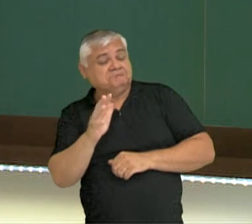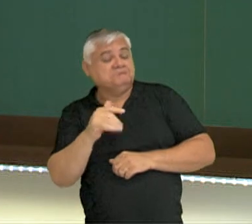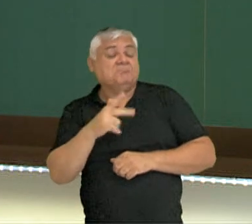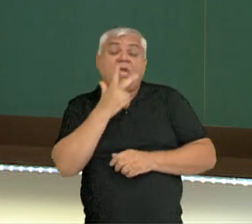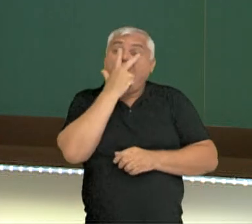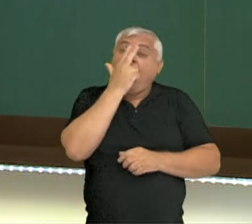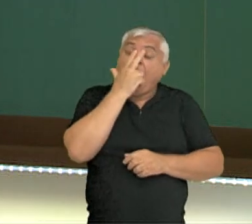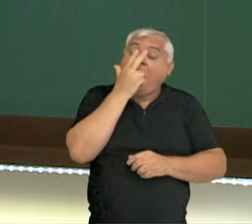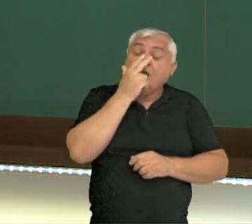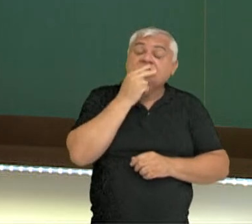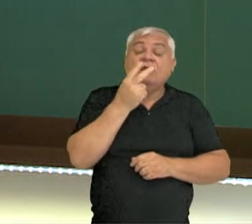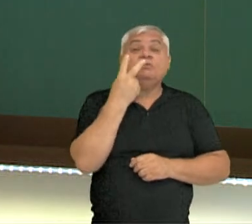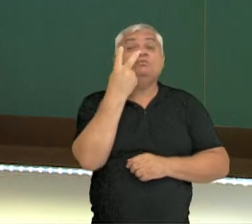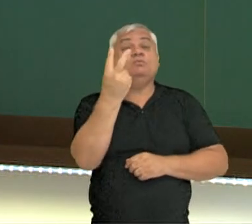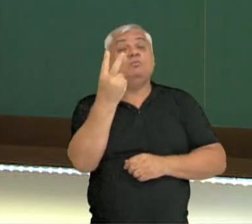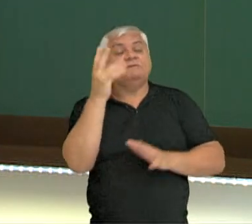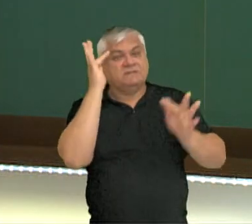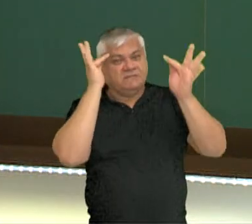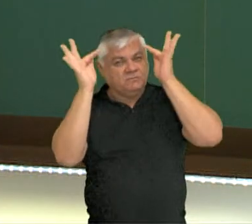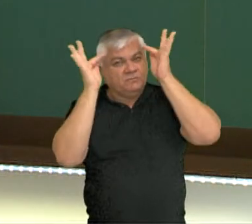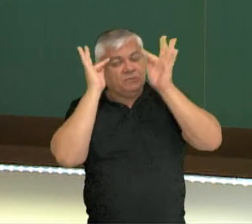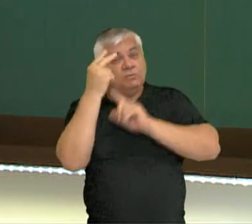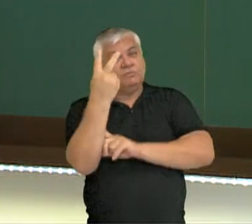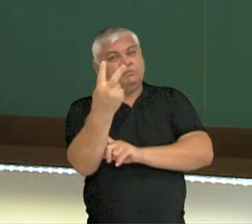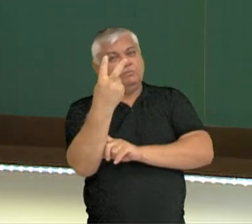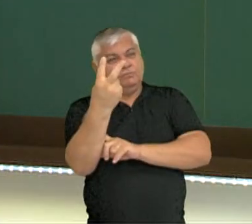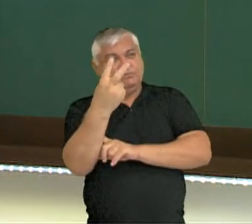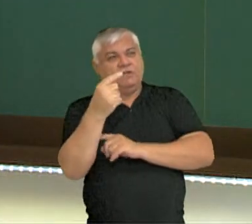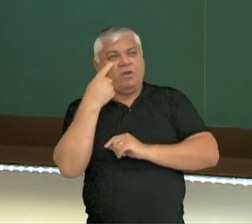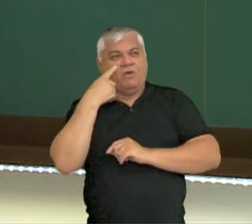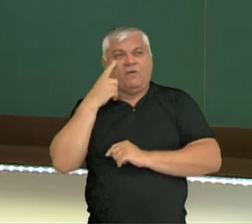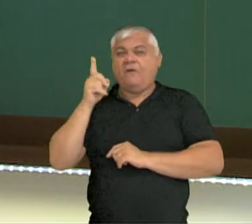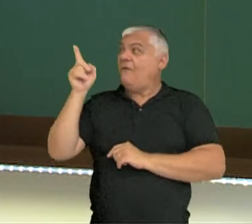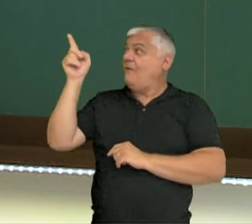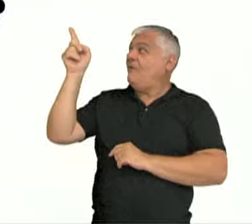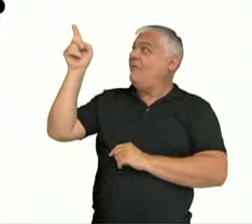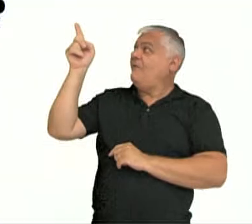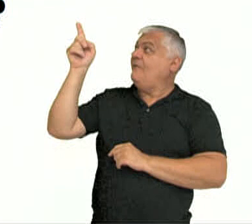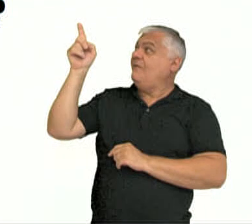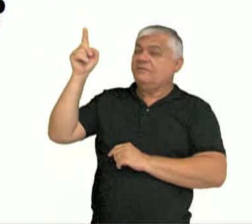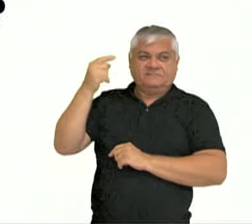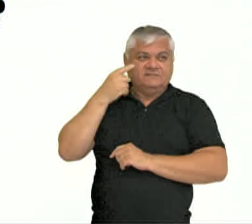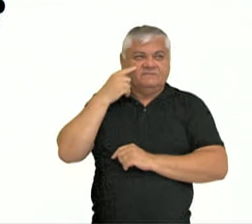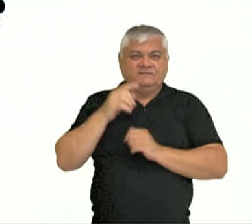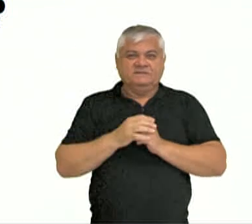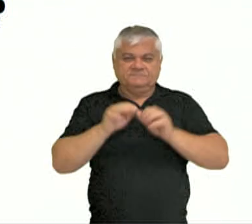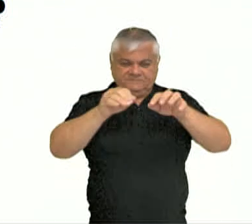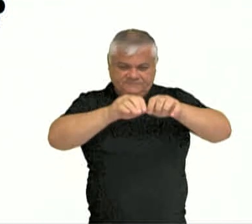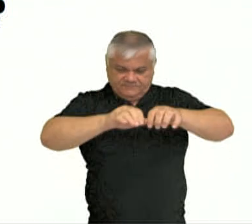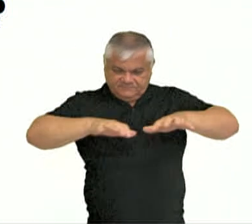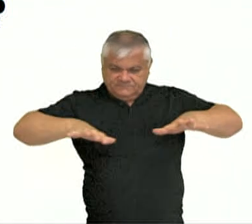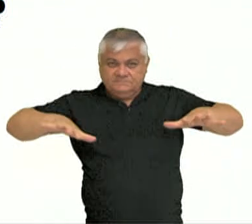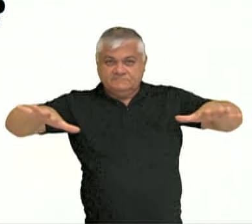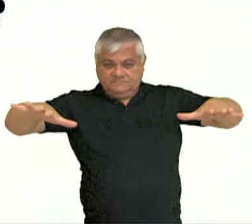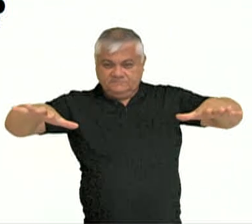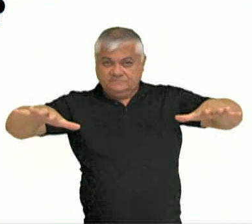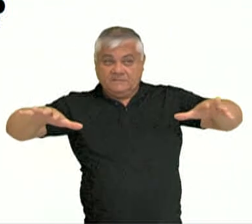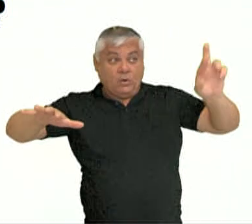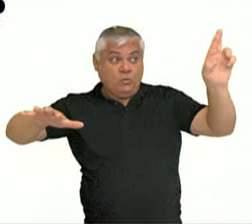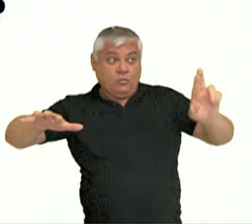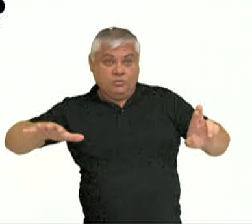sobre isso. Aqui vocês encontram mais uma imagem perfeita de fronteira entre Estados Unidos e